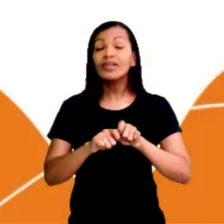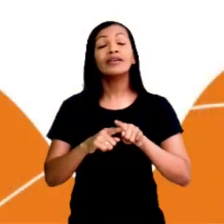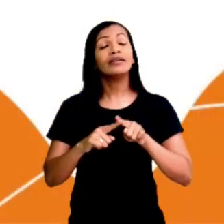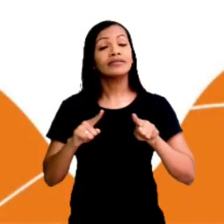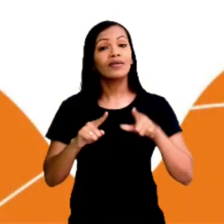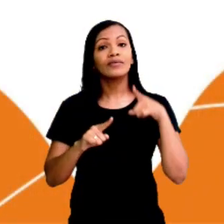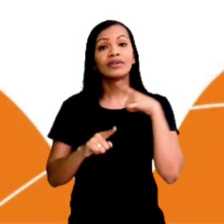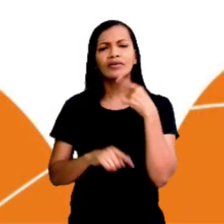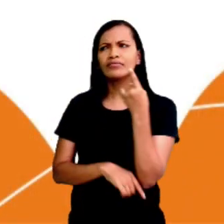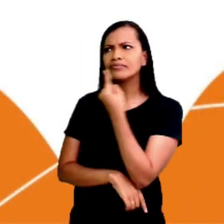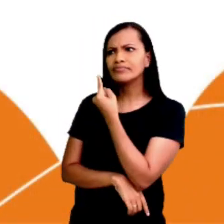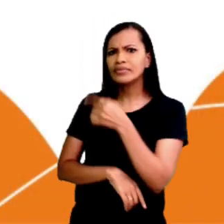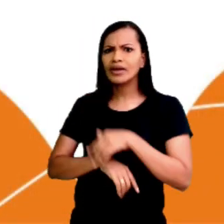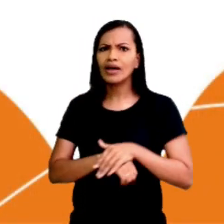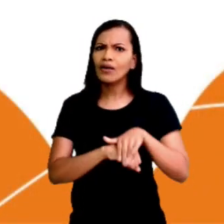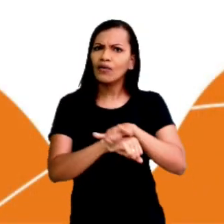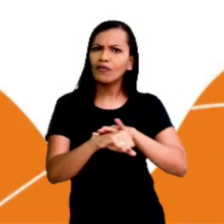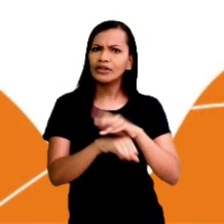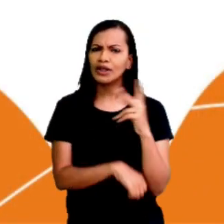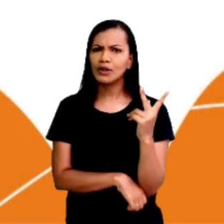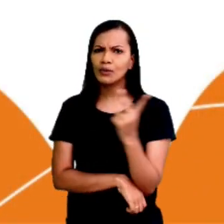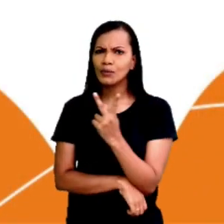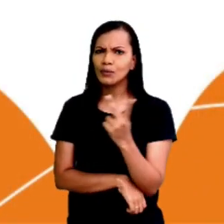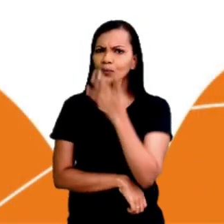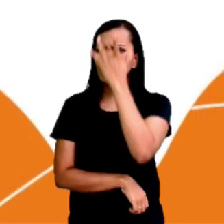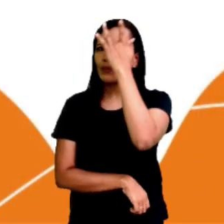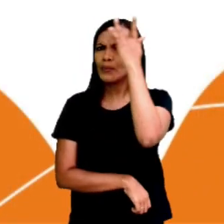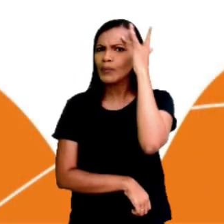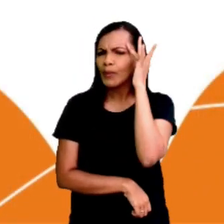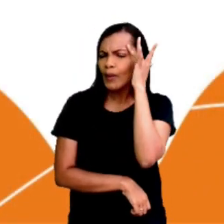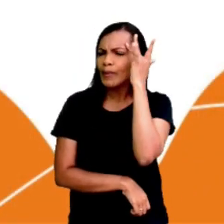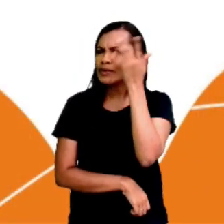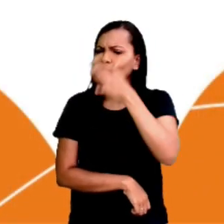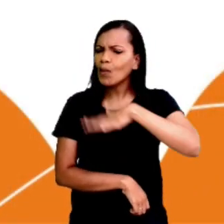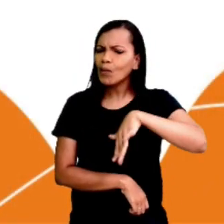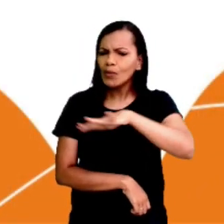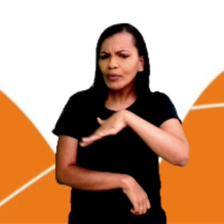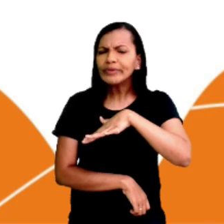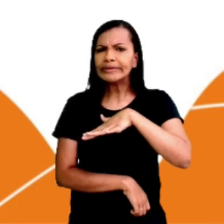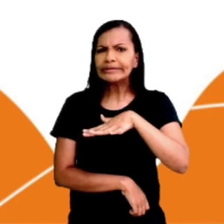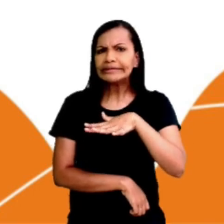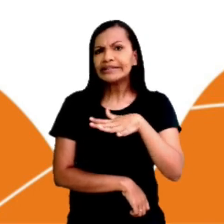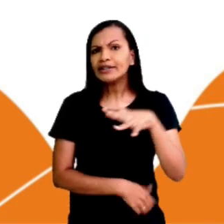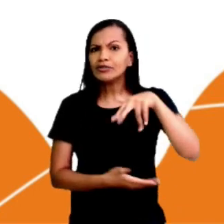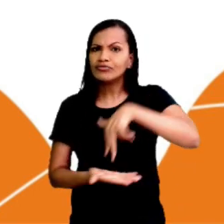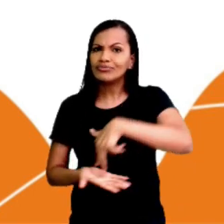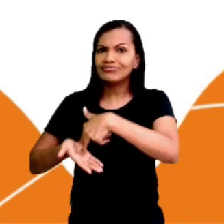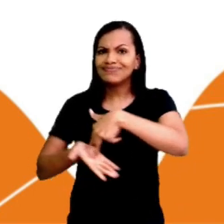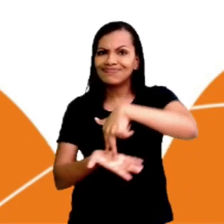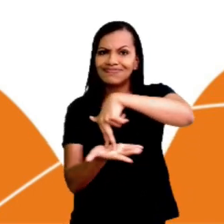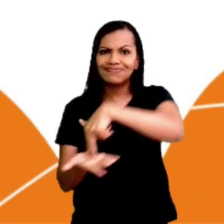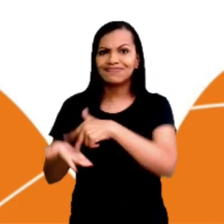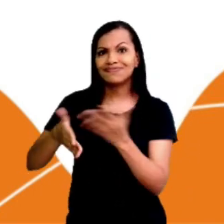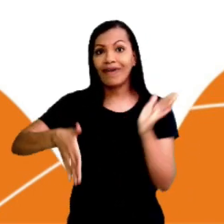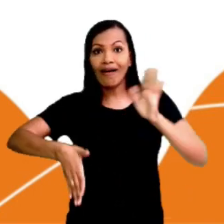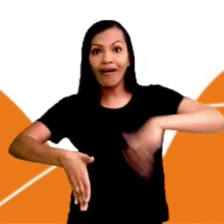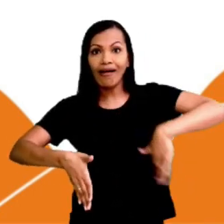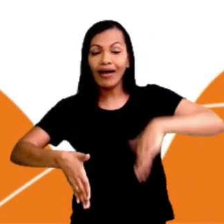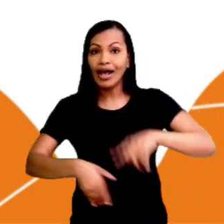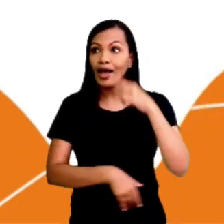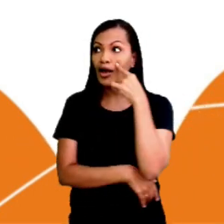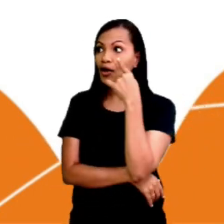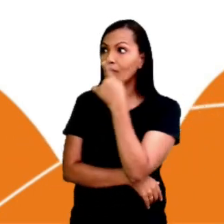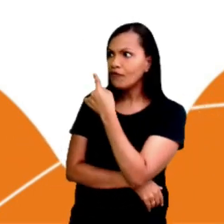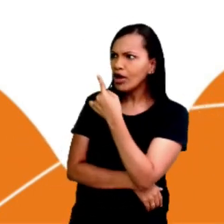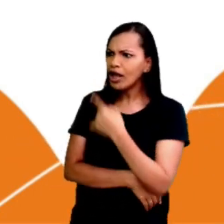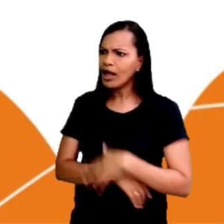tem a conversa entre duas pessoas que estão num cenário de surf e a questão é veja que belos